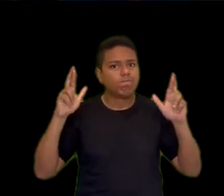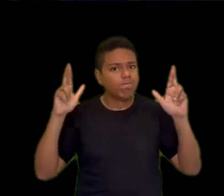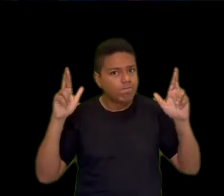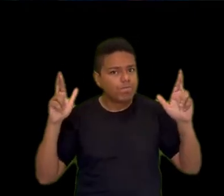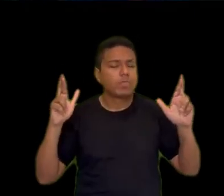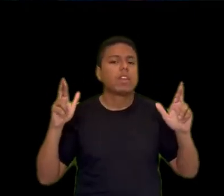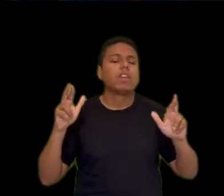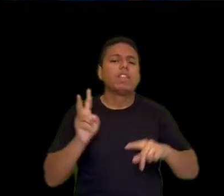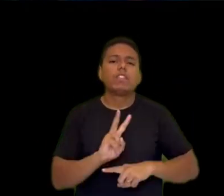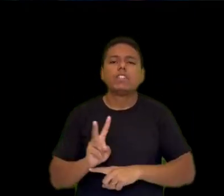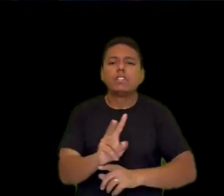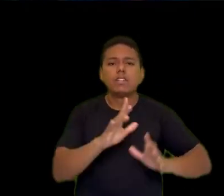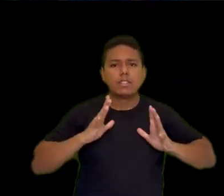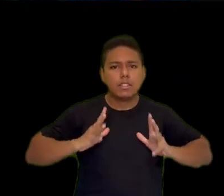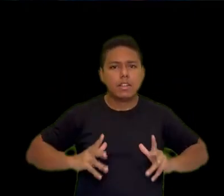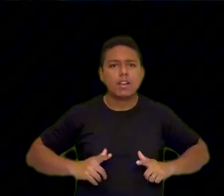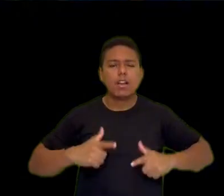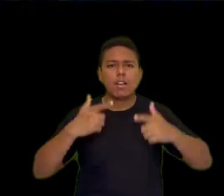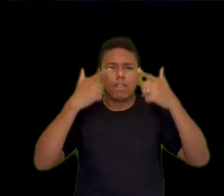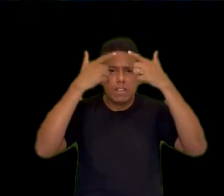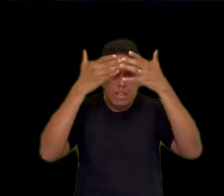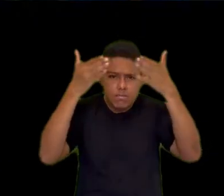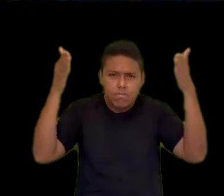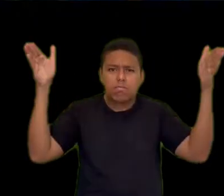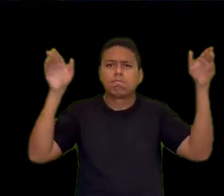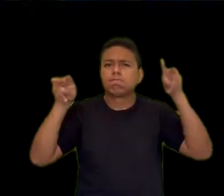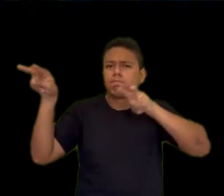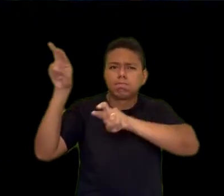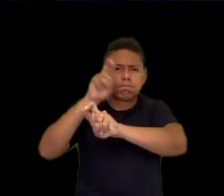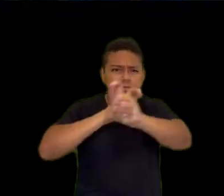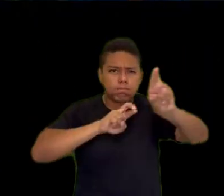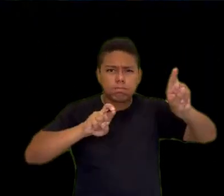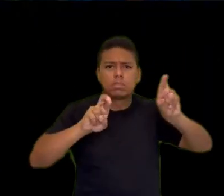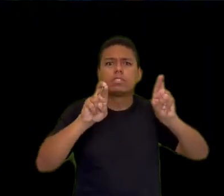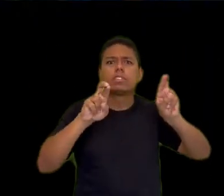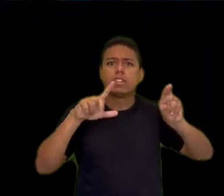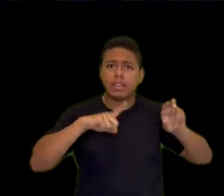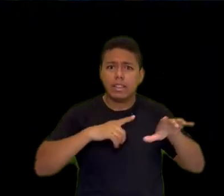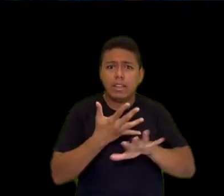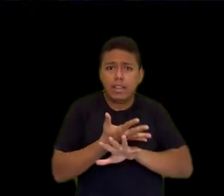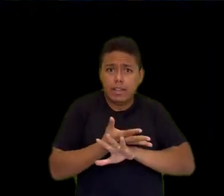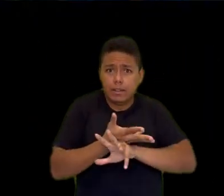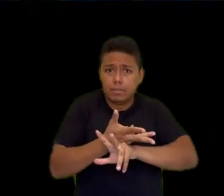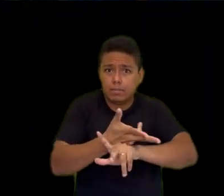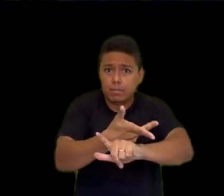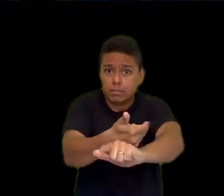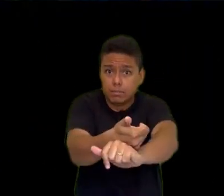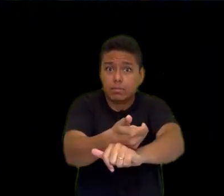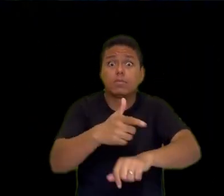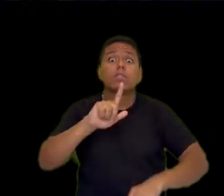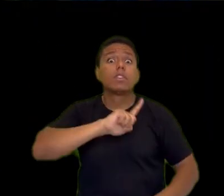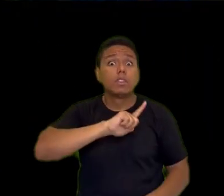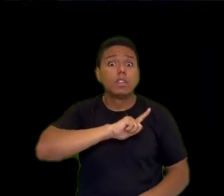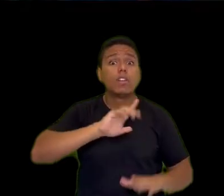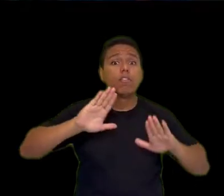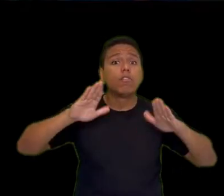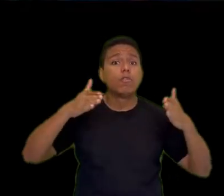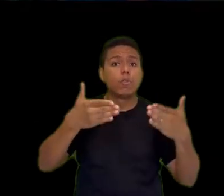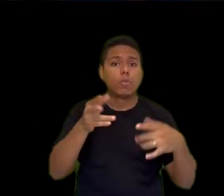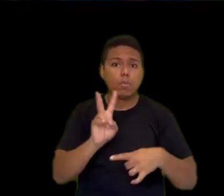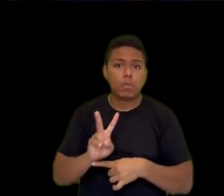seja interdisciplinar, que o foco seja na prevenção, na proteção da saúde, mas sem deixar de